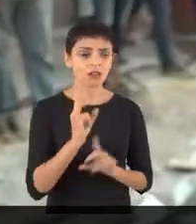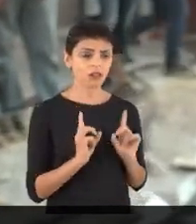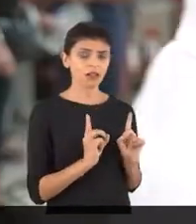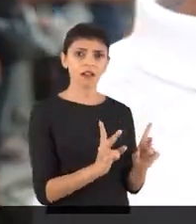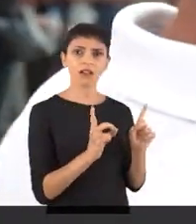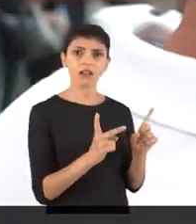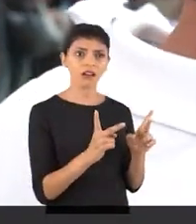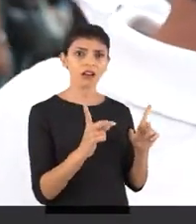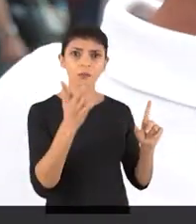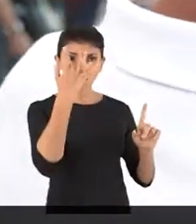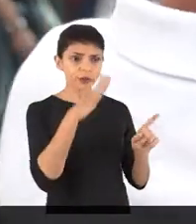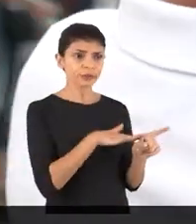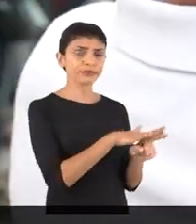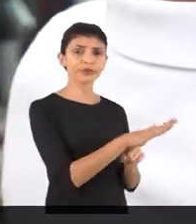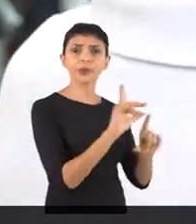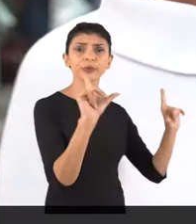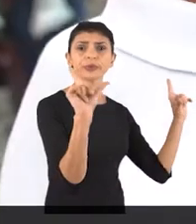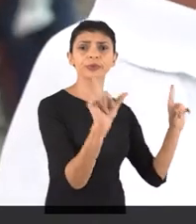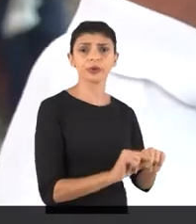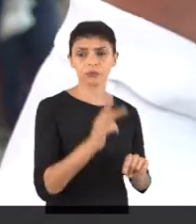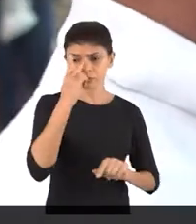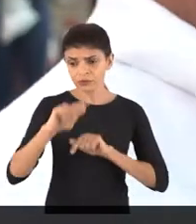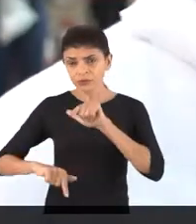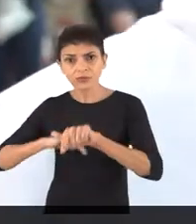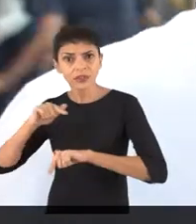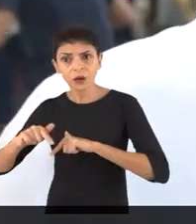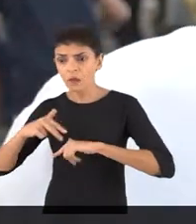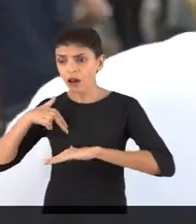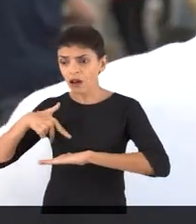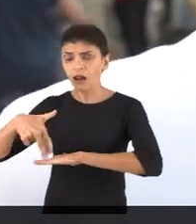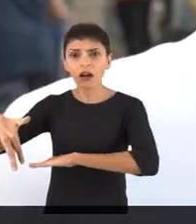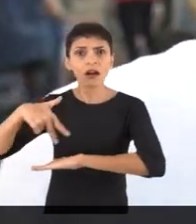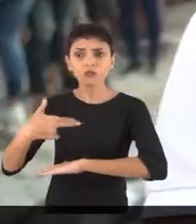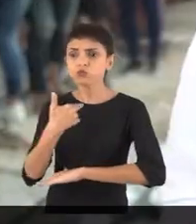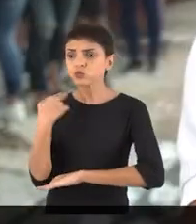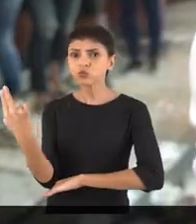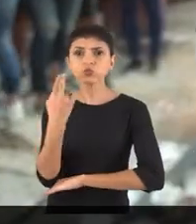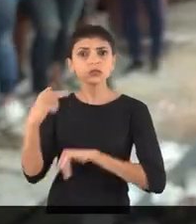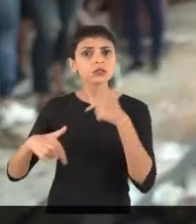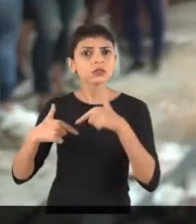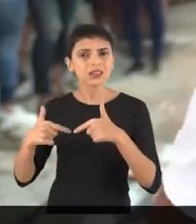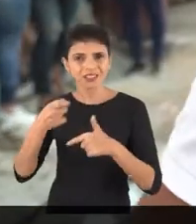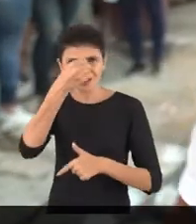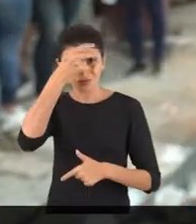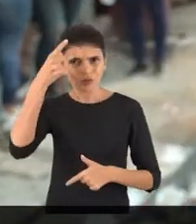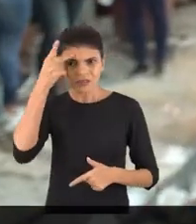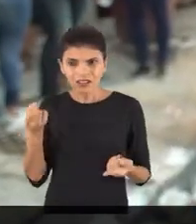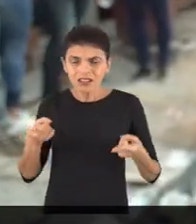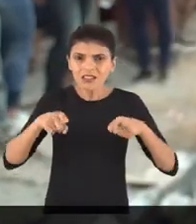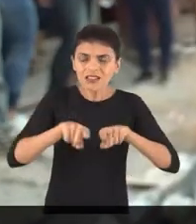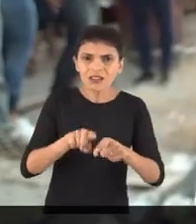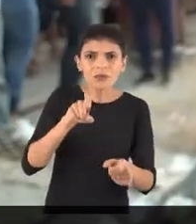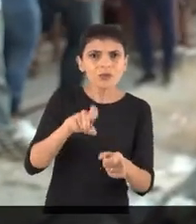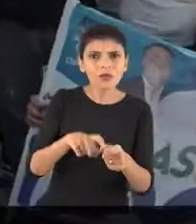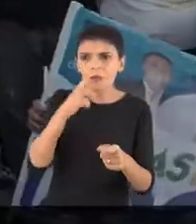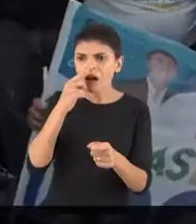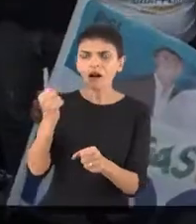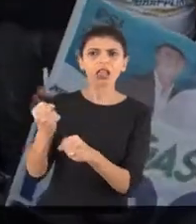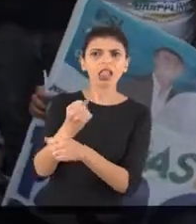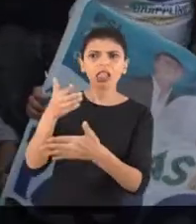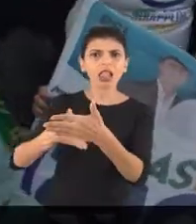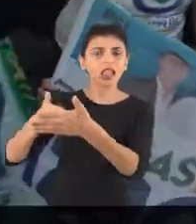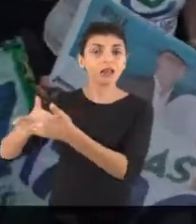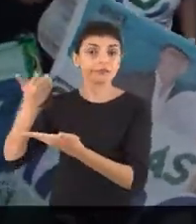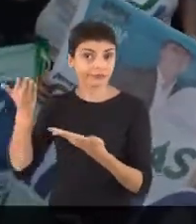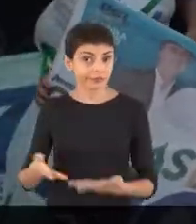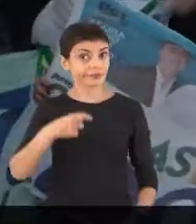vende menos, as pessoas que trabalham aqui no calçadão não estão podendo trabalhar, o município não é parceiro, o município é obstáculo. Esse é